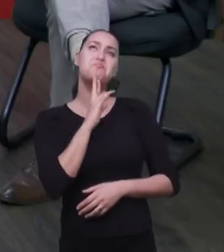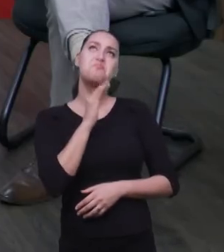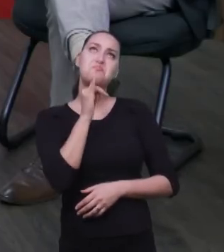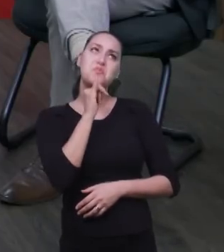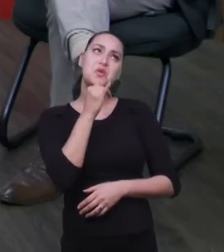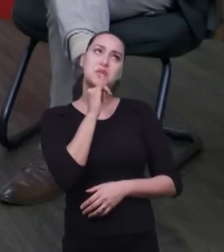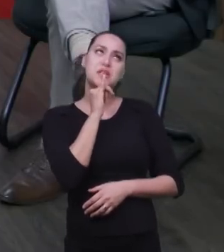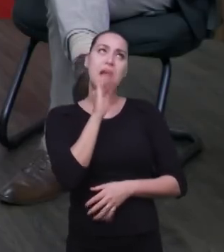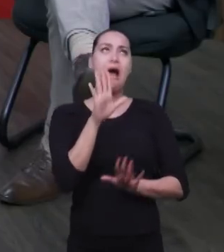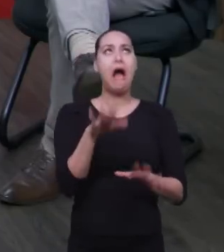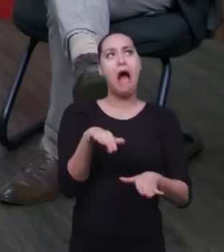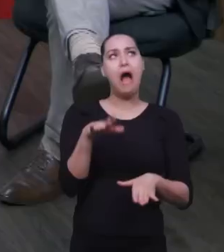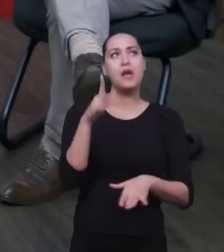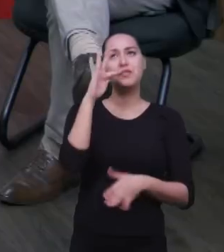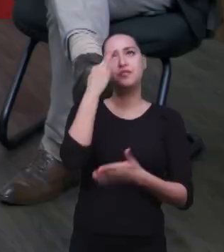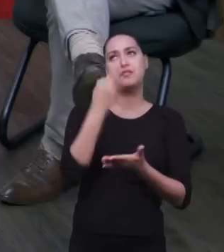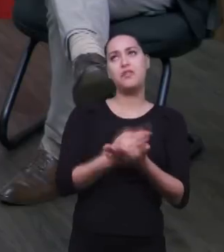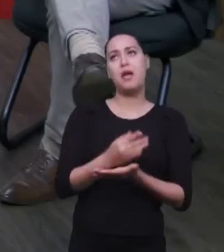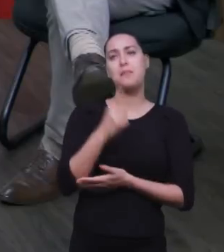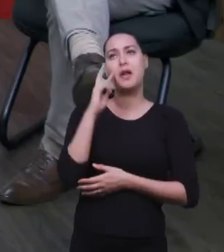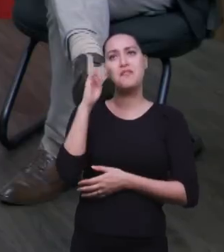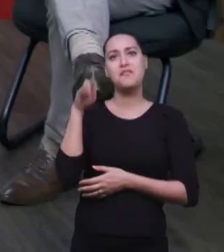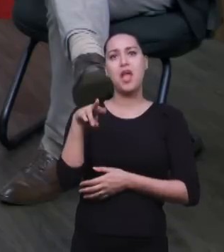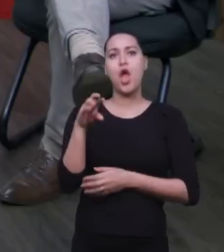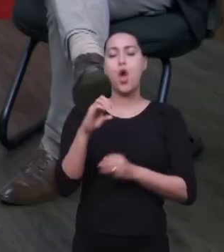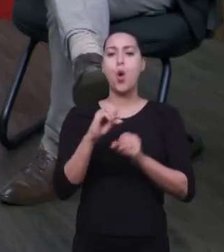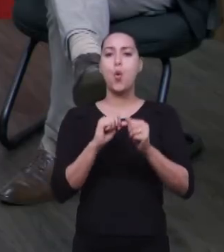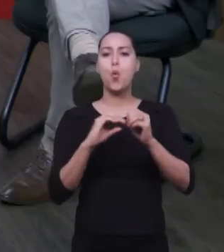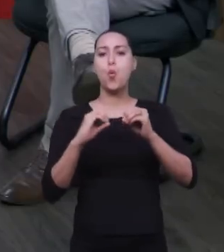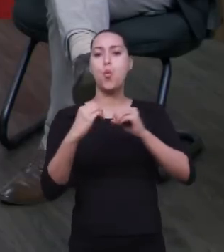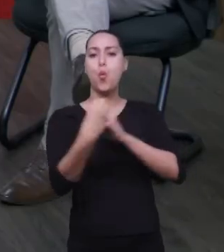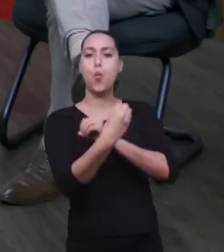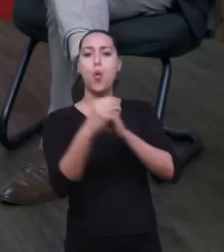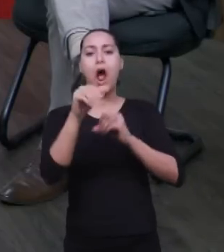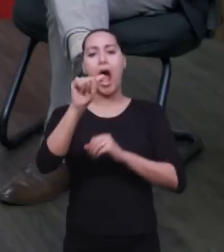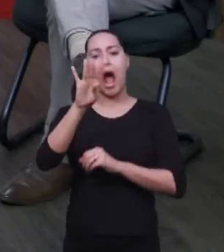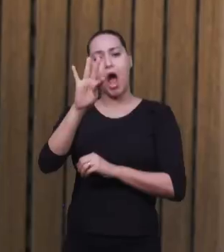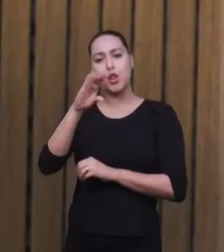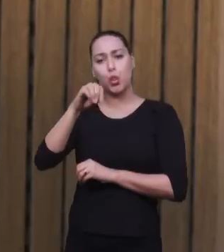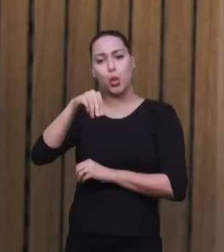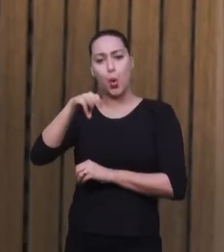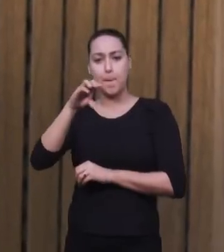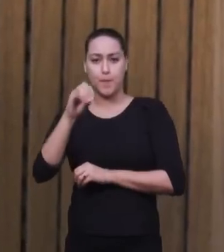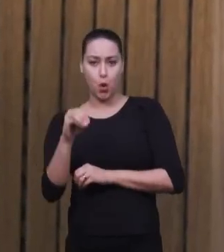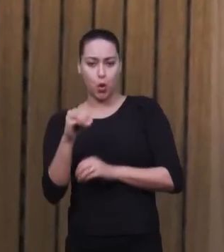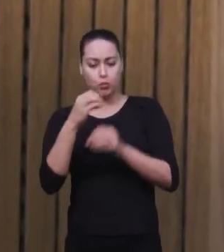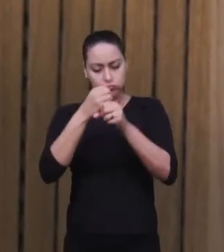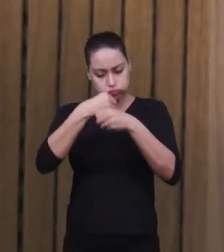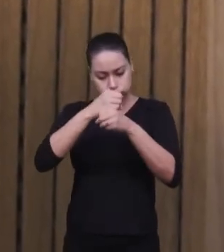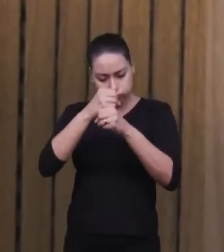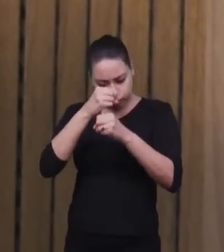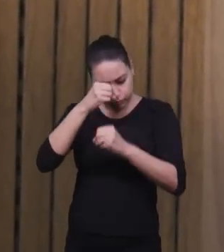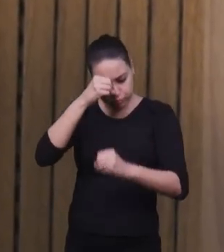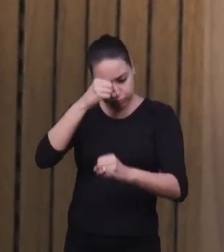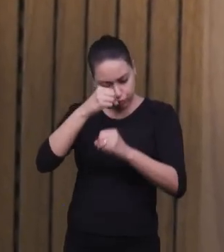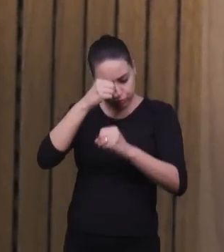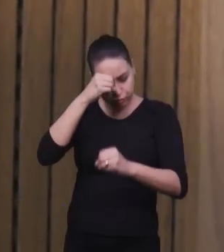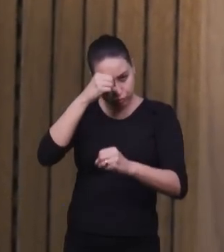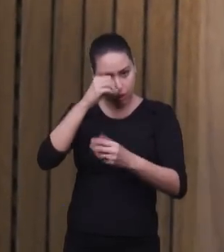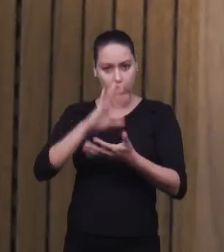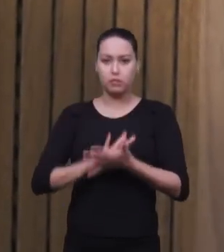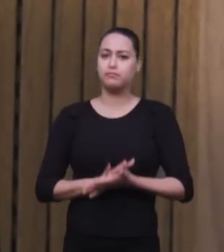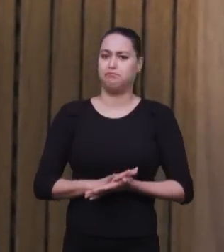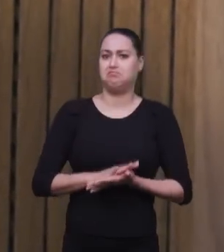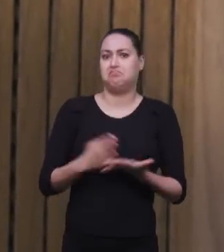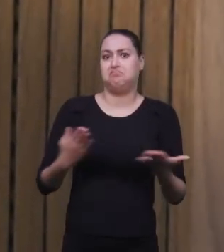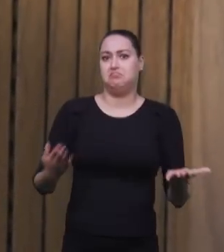invisíveis. Eu tenho fé que eu vou ver um átomo, por exemplo. Não, para você ver um átomo, você vai precisar de um telescópio, de um microscópio.